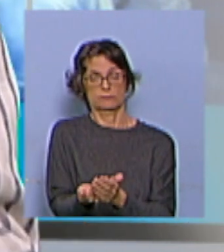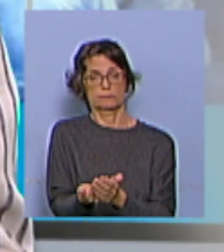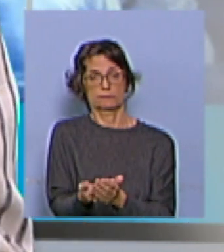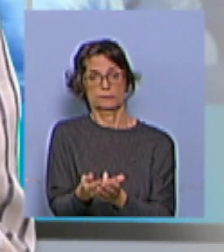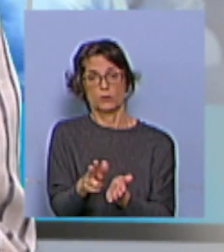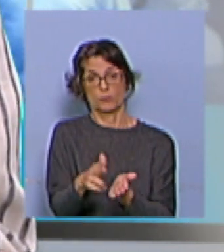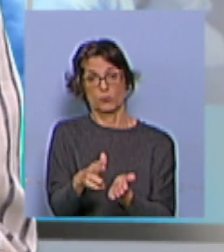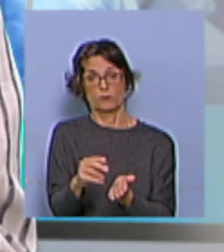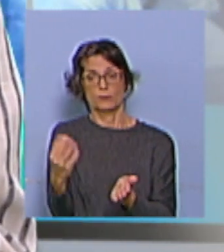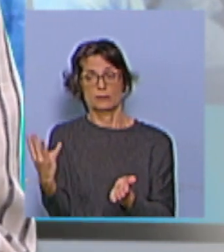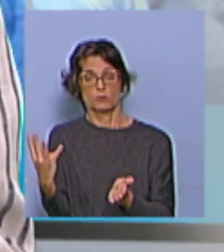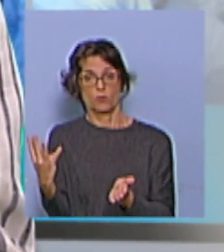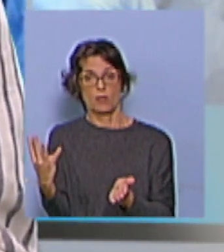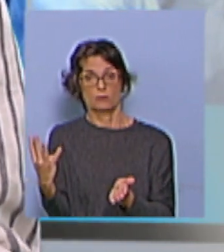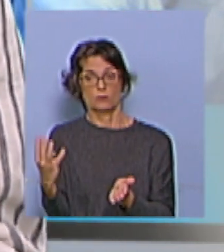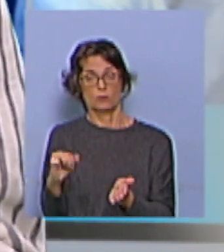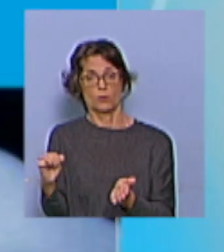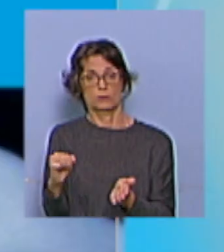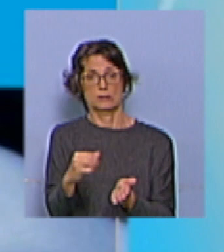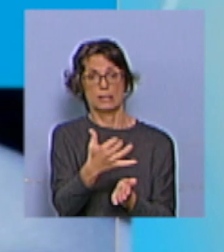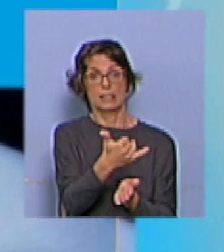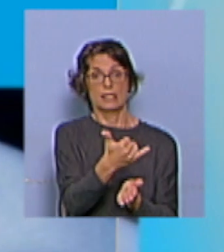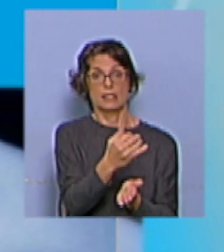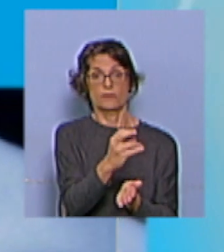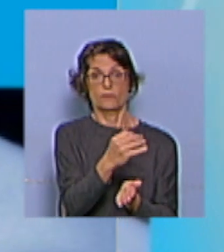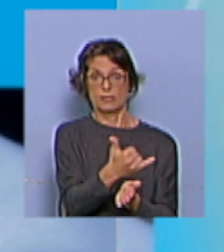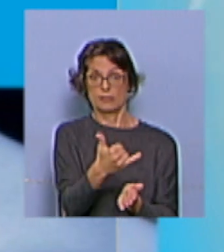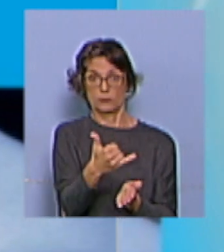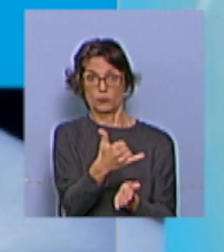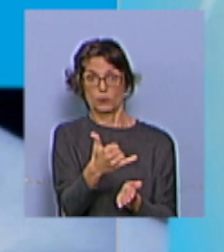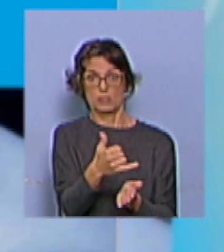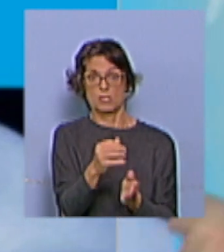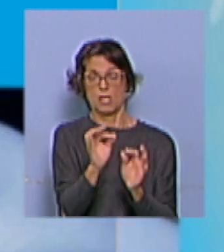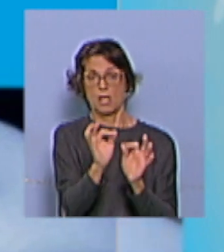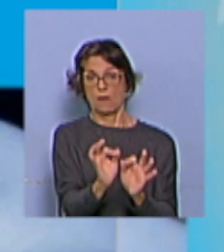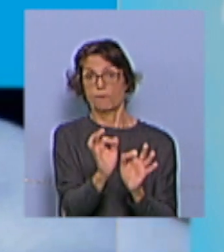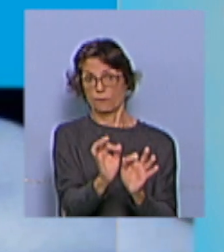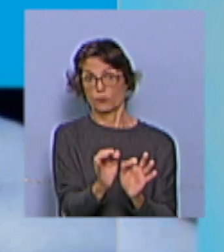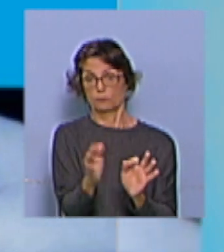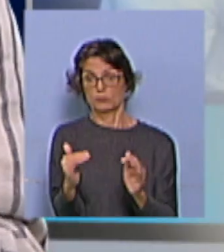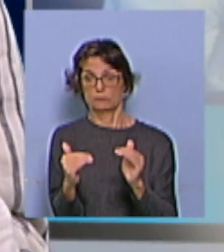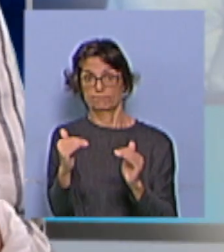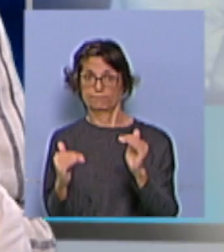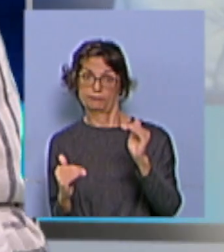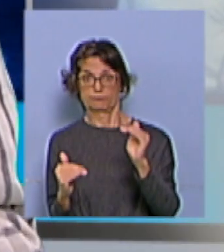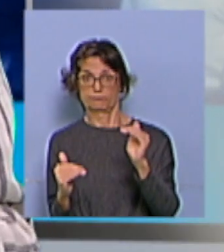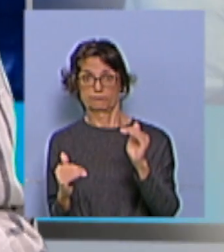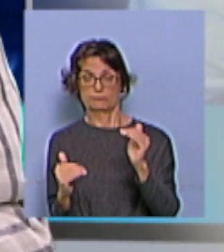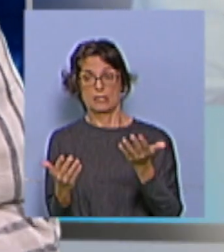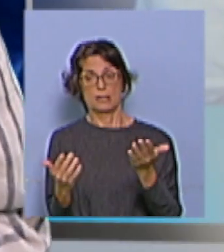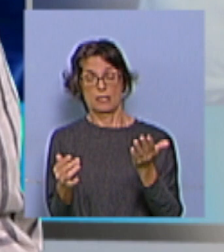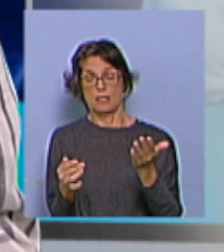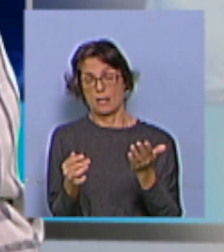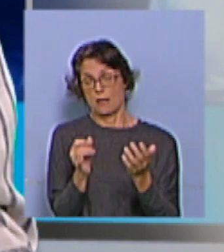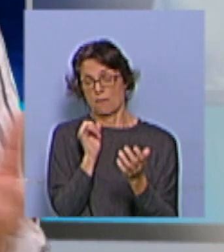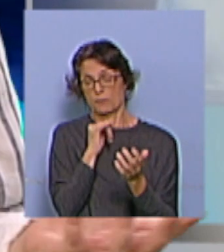outros 23, portanto é 22 agora, portanto há uma grande desproporção, eles serão convencidos com certeza à